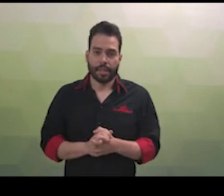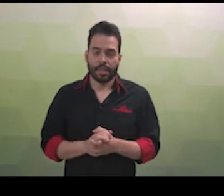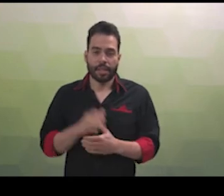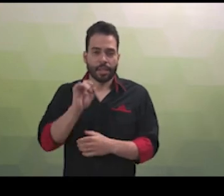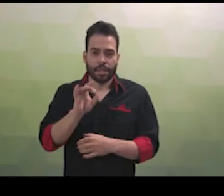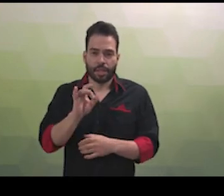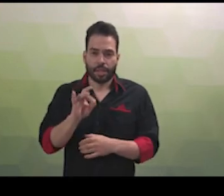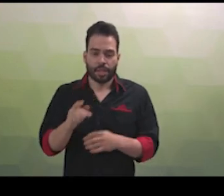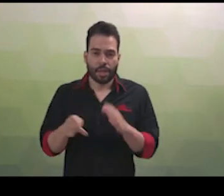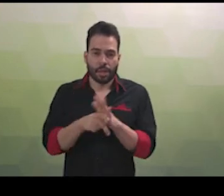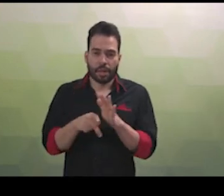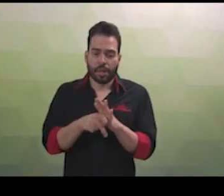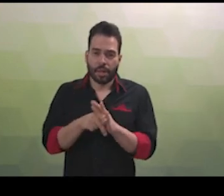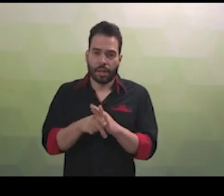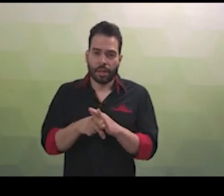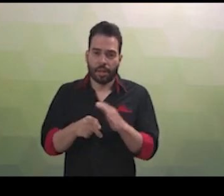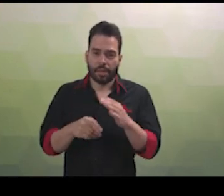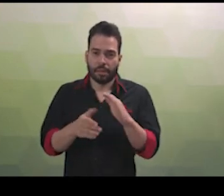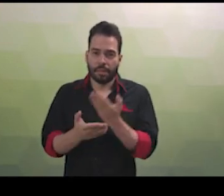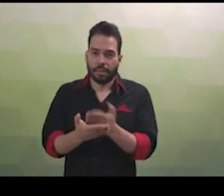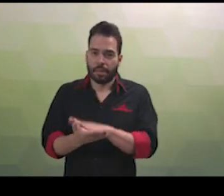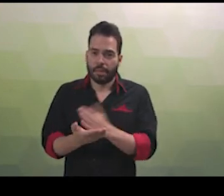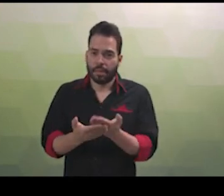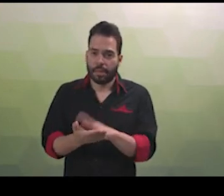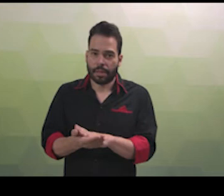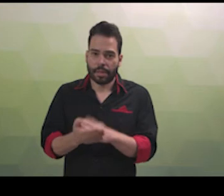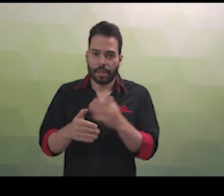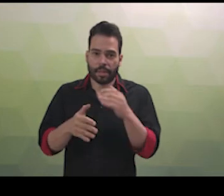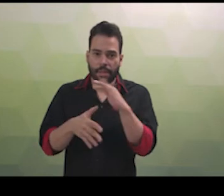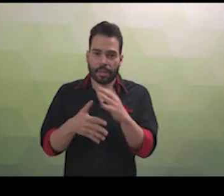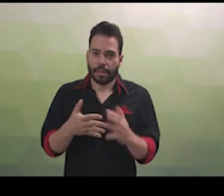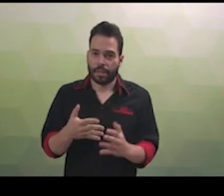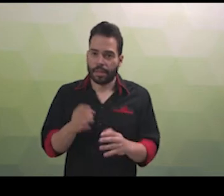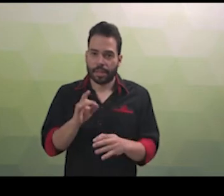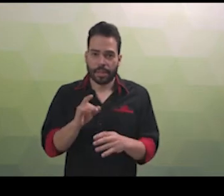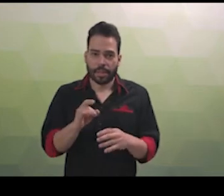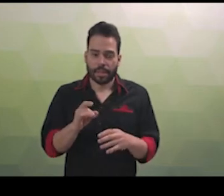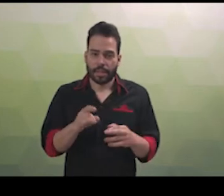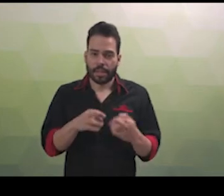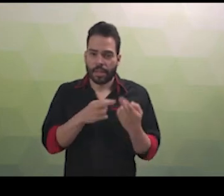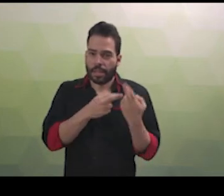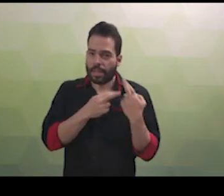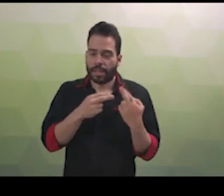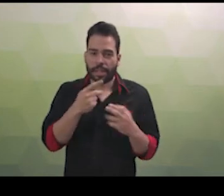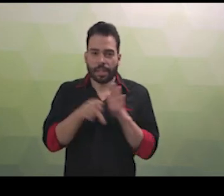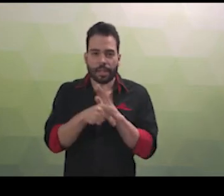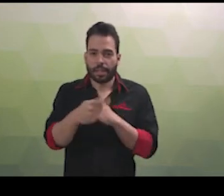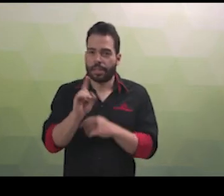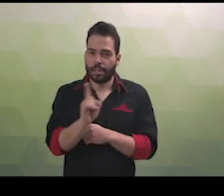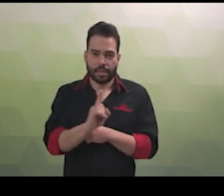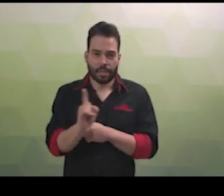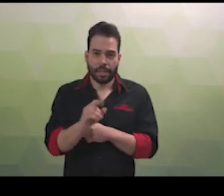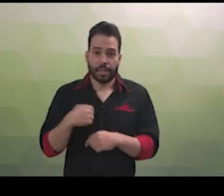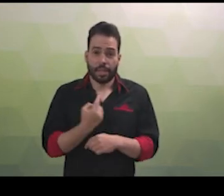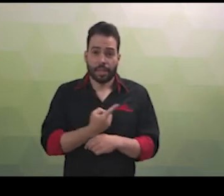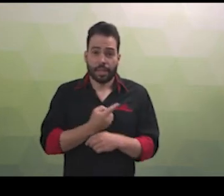como veremos, não é feita somente pelos intérpretes de Libras e nem é responsabilidade somente desses profissionais.